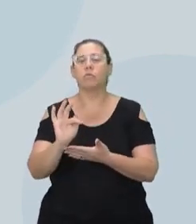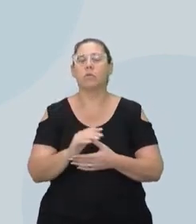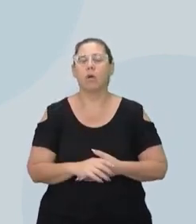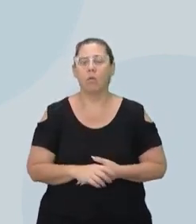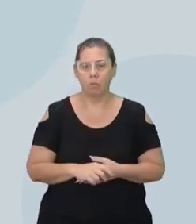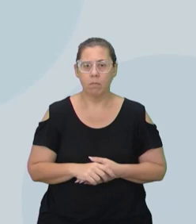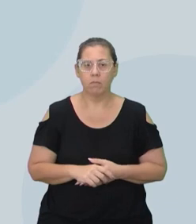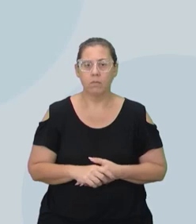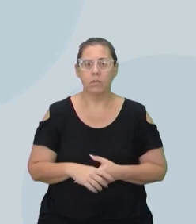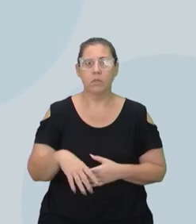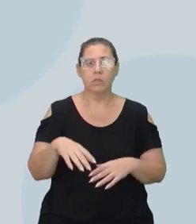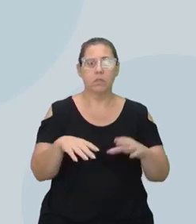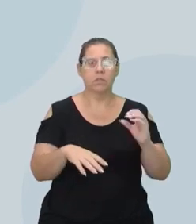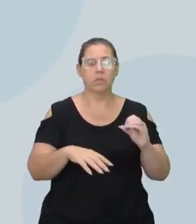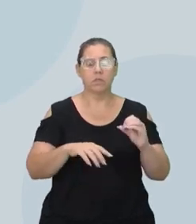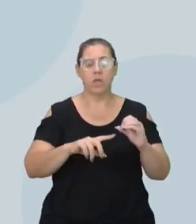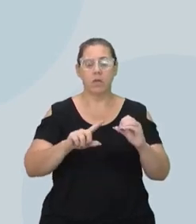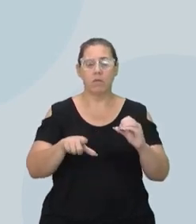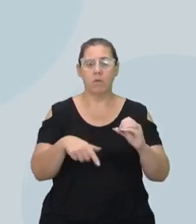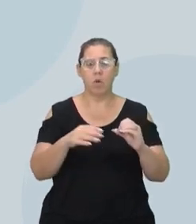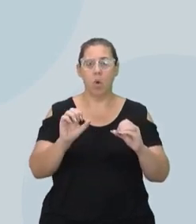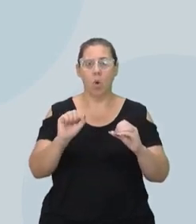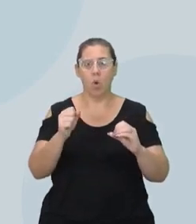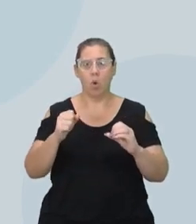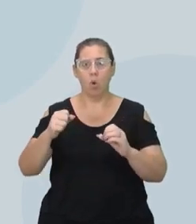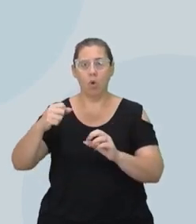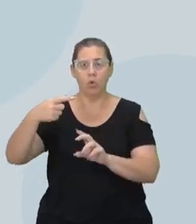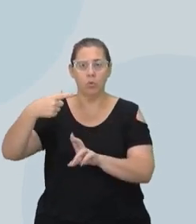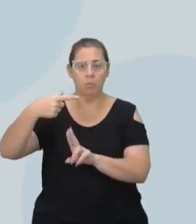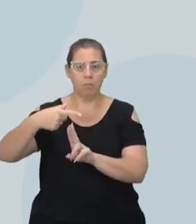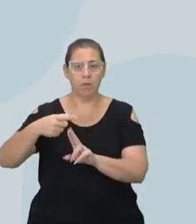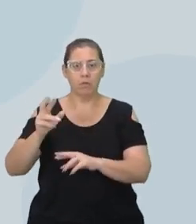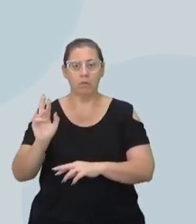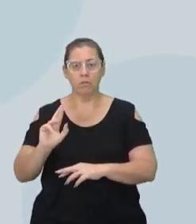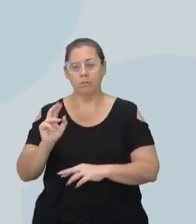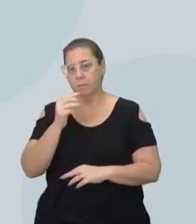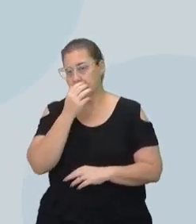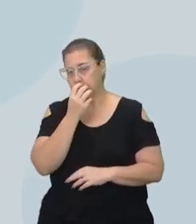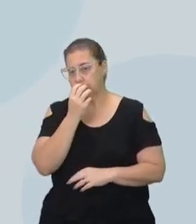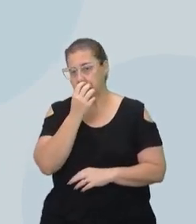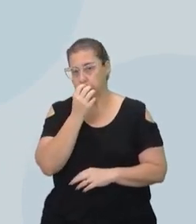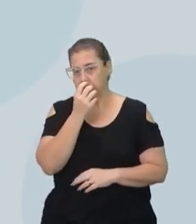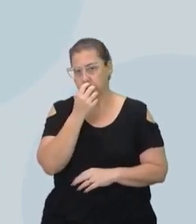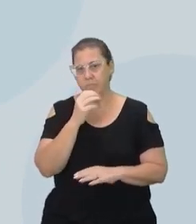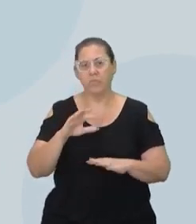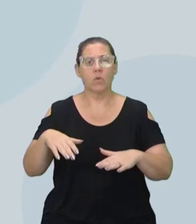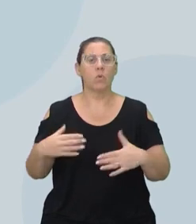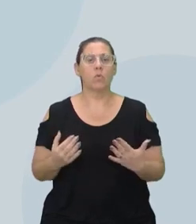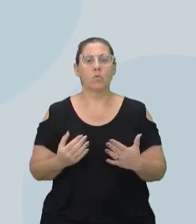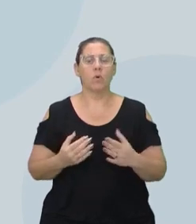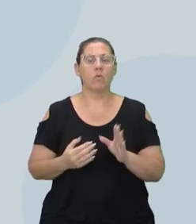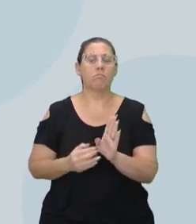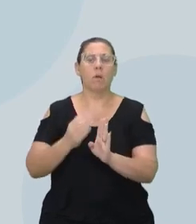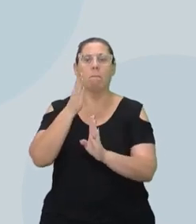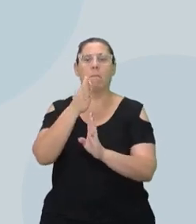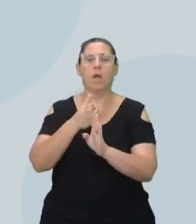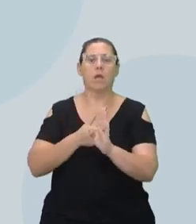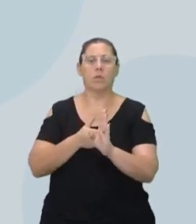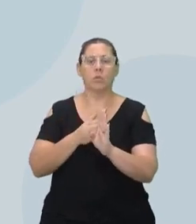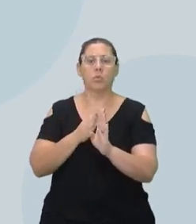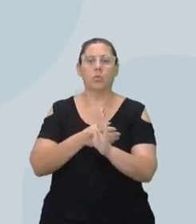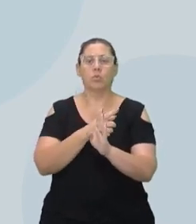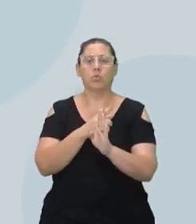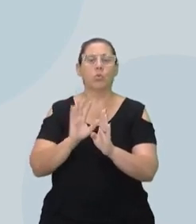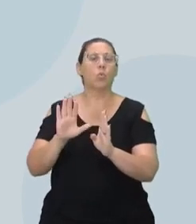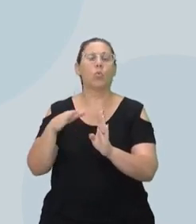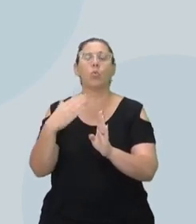intervalo de 0 a 8π, nos reais. A amplitude dessa função